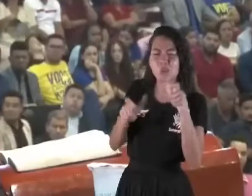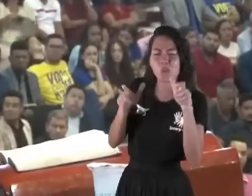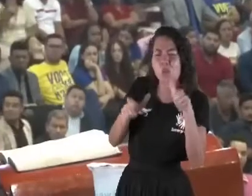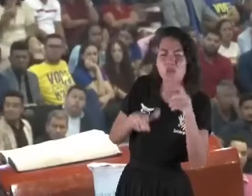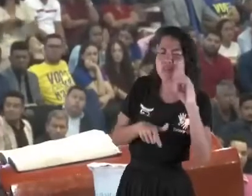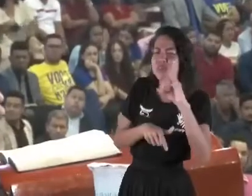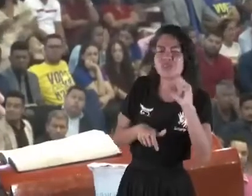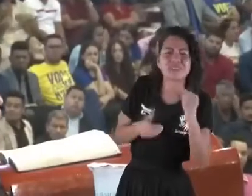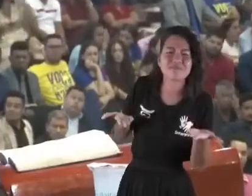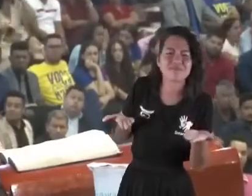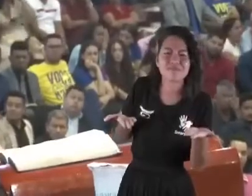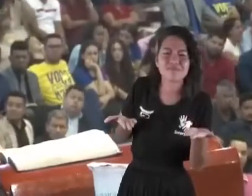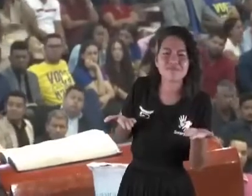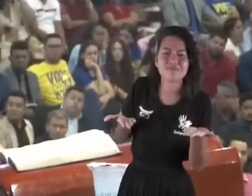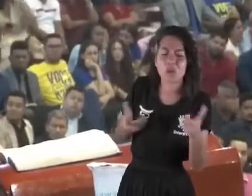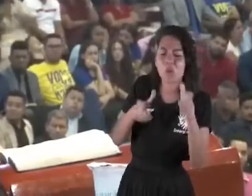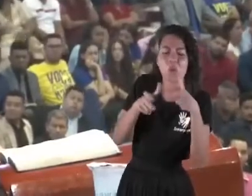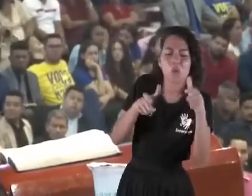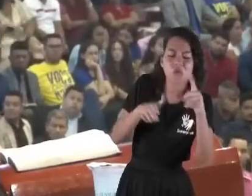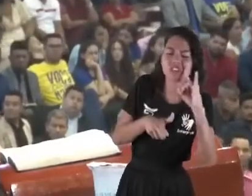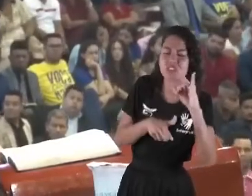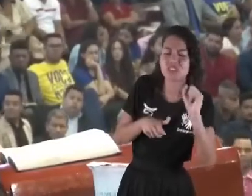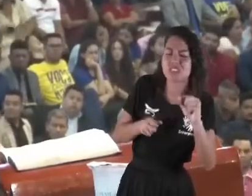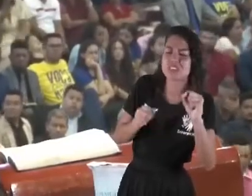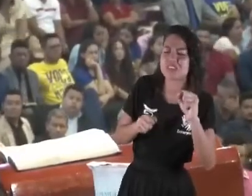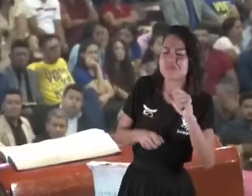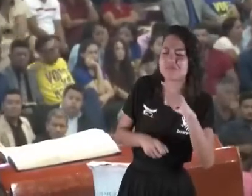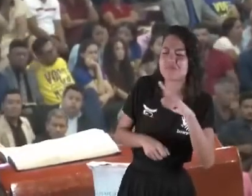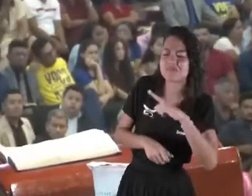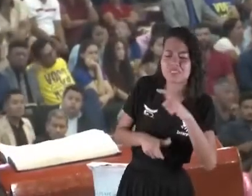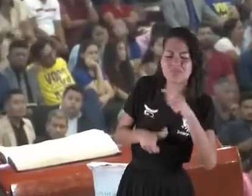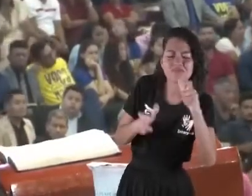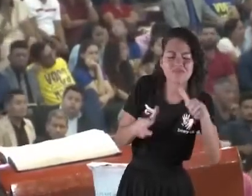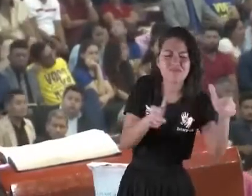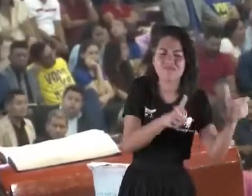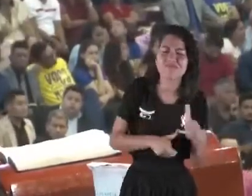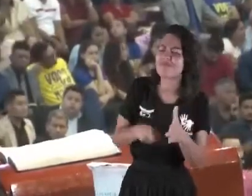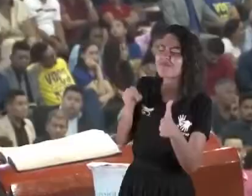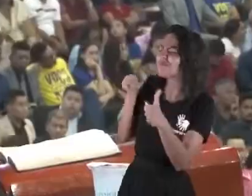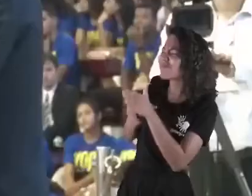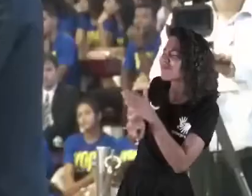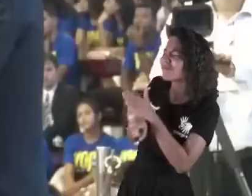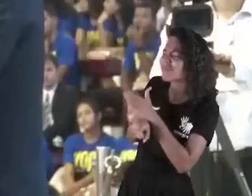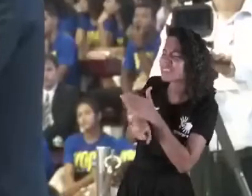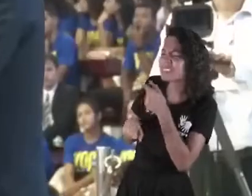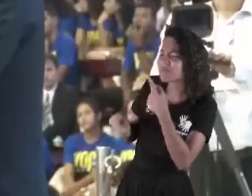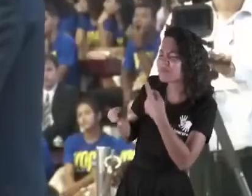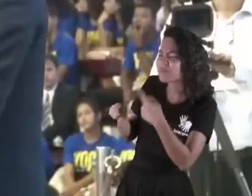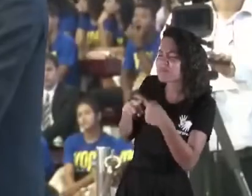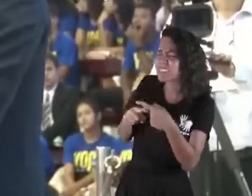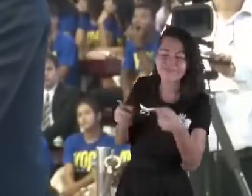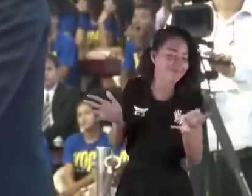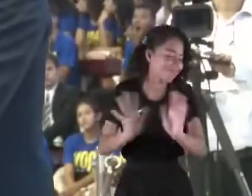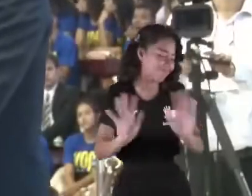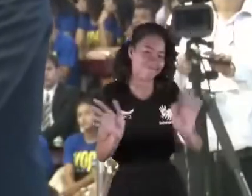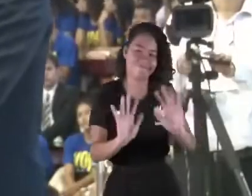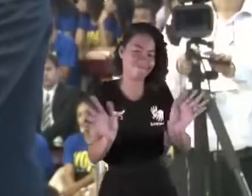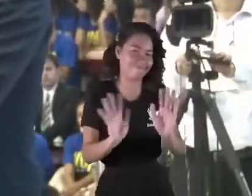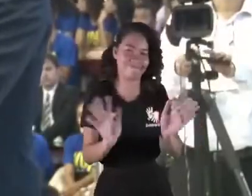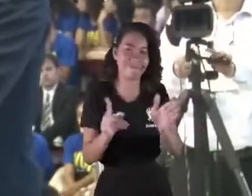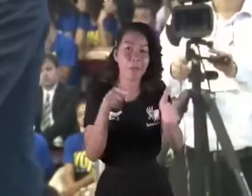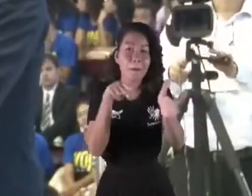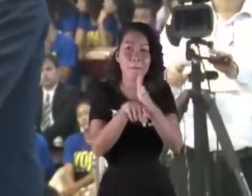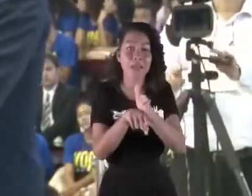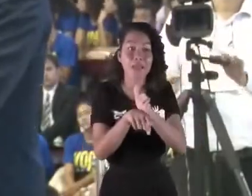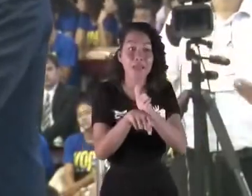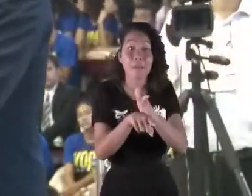toda chamada tem um onde? A pergunta não é por quê, a pergunta é